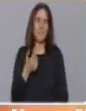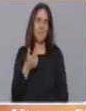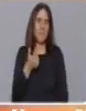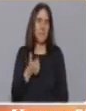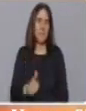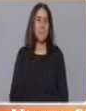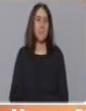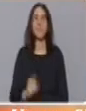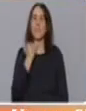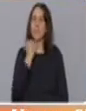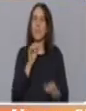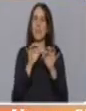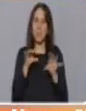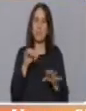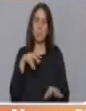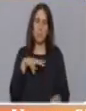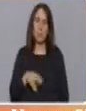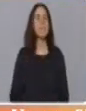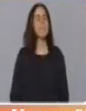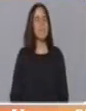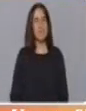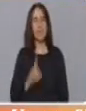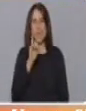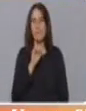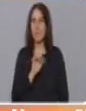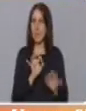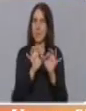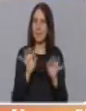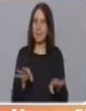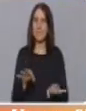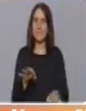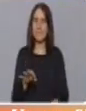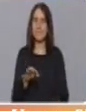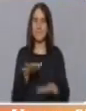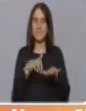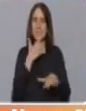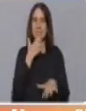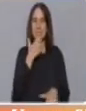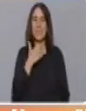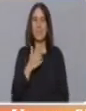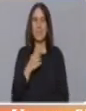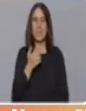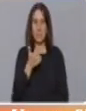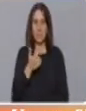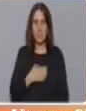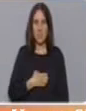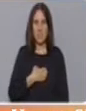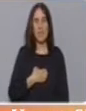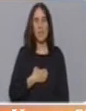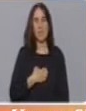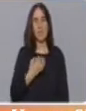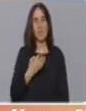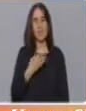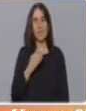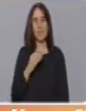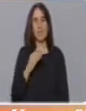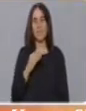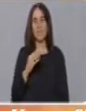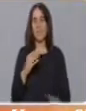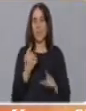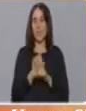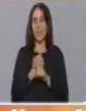É como em Portugal. É tal e qual. É tal e qual, é igual. É, sentes isso, não é? É, não é? É tal e qual. Bom, então... Há coisas das